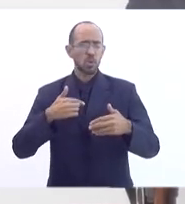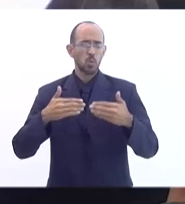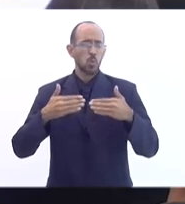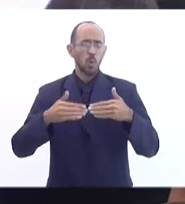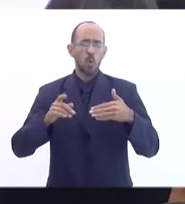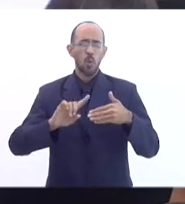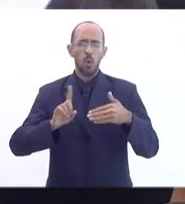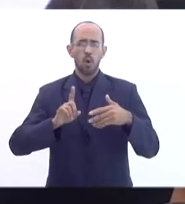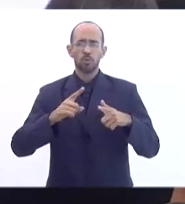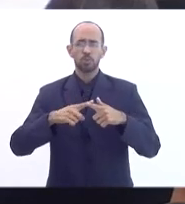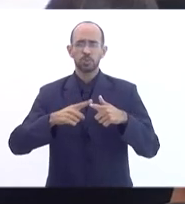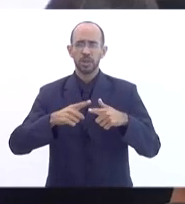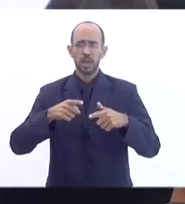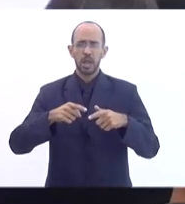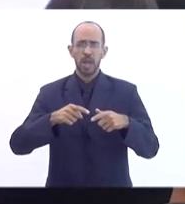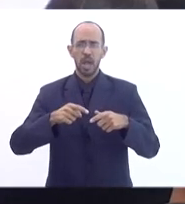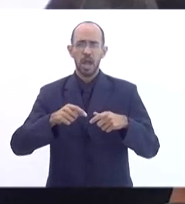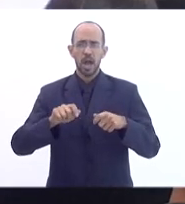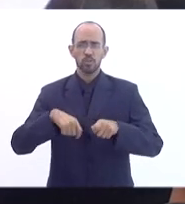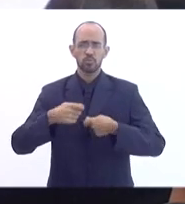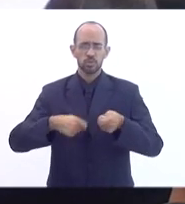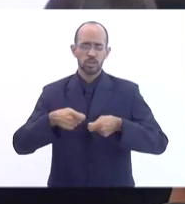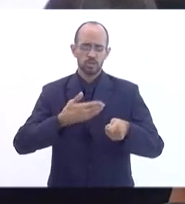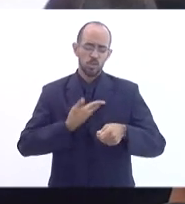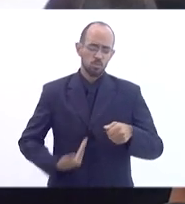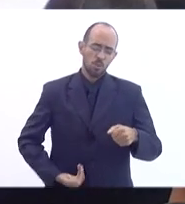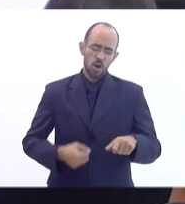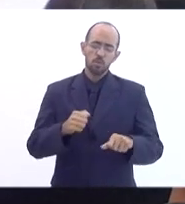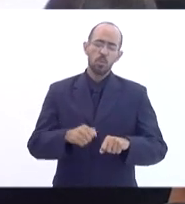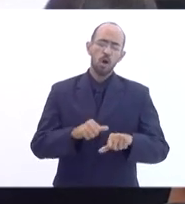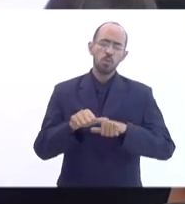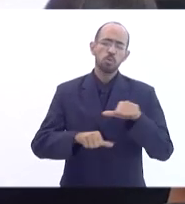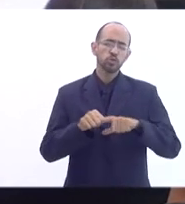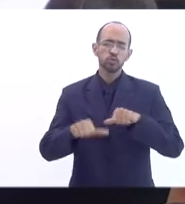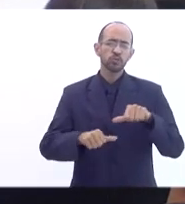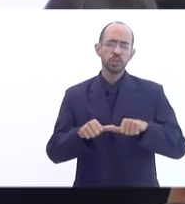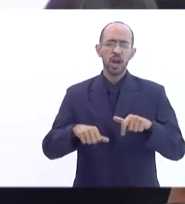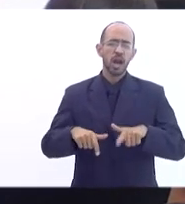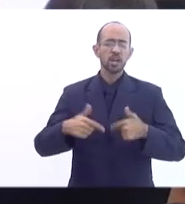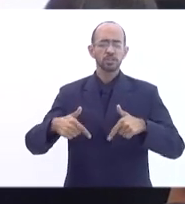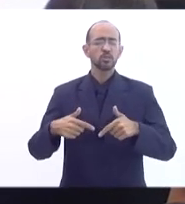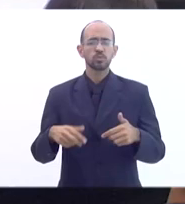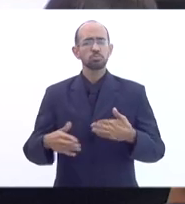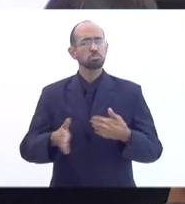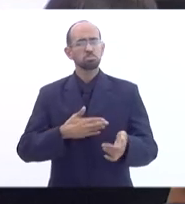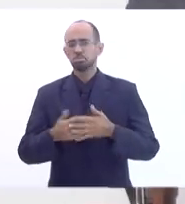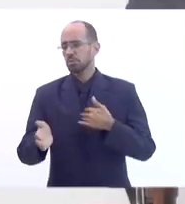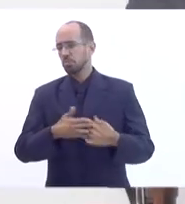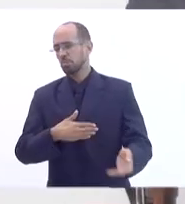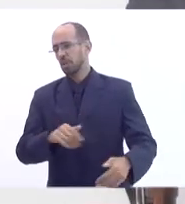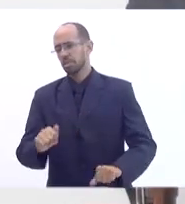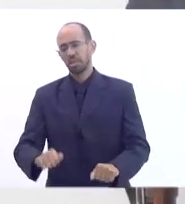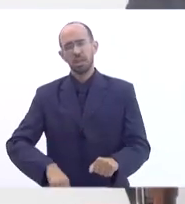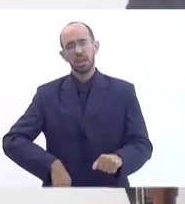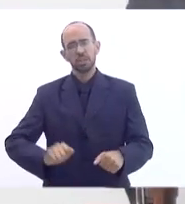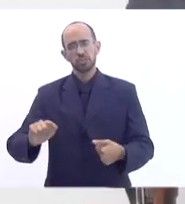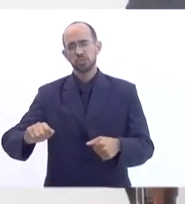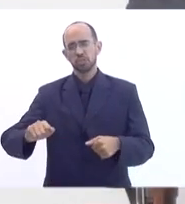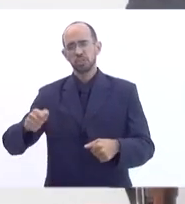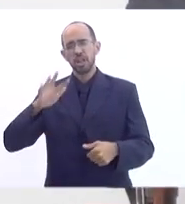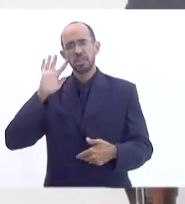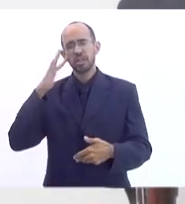reconhecer os seus atos e modificar os seus dados em qualquer tempo independente do ordenamento